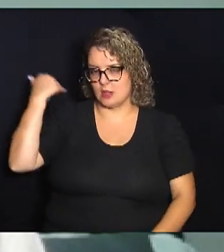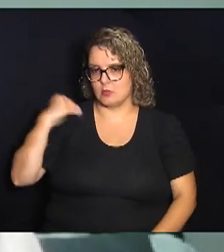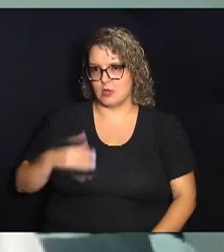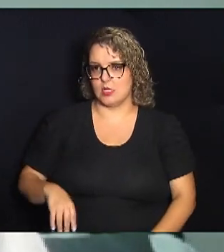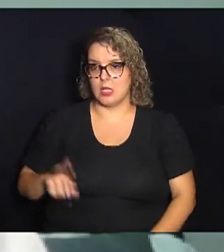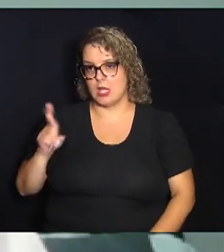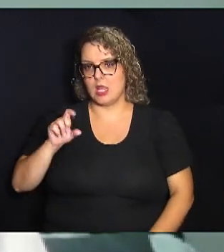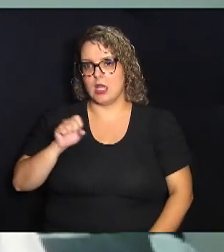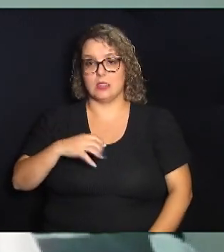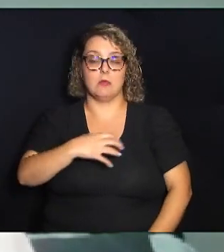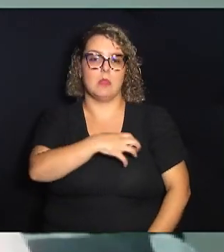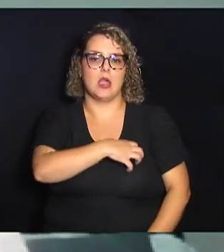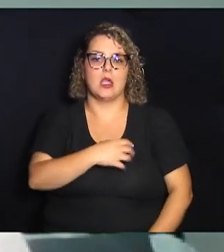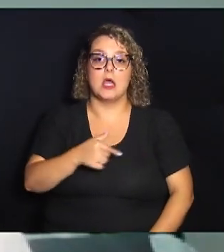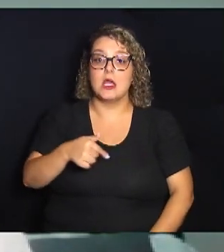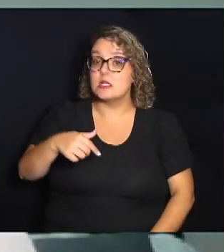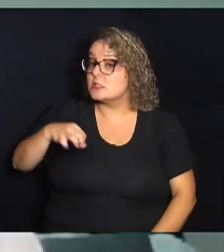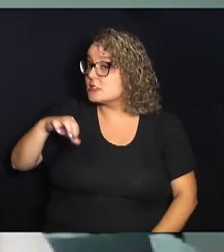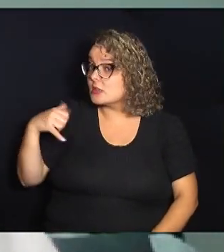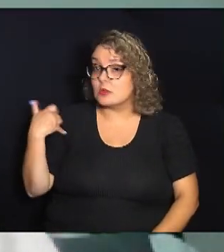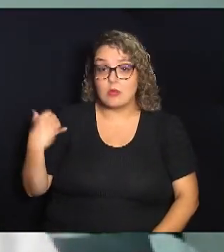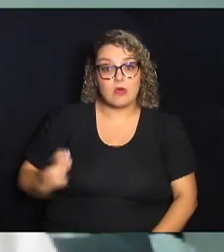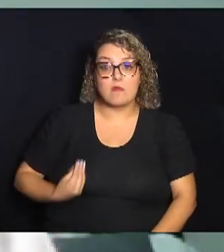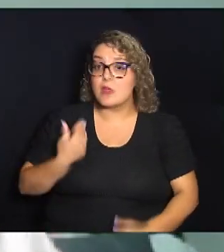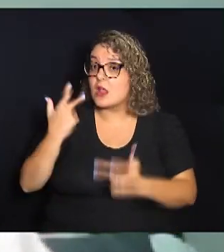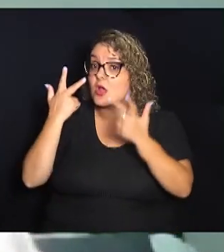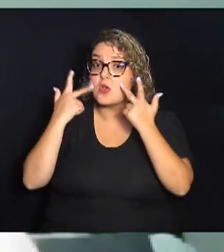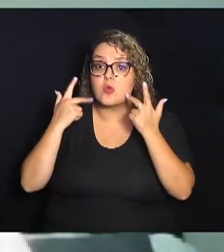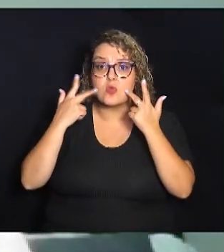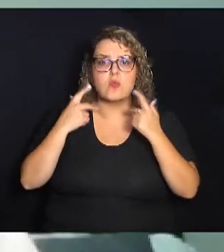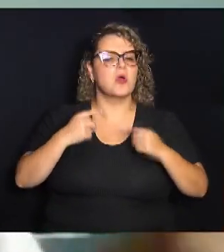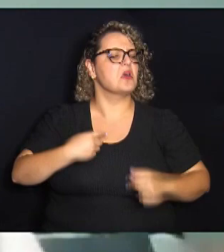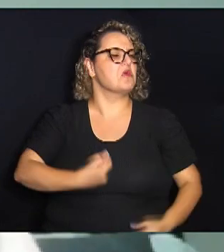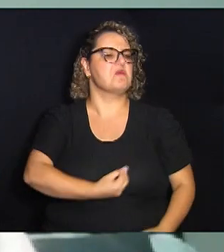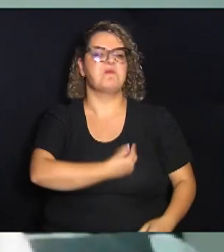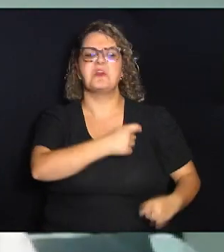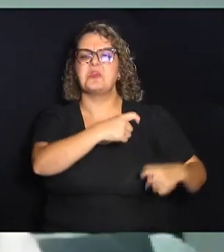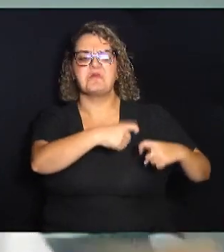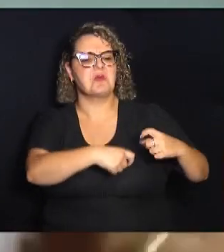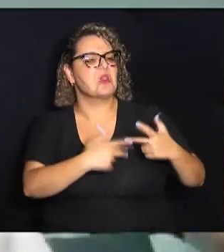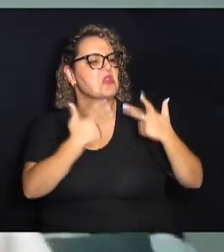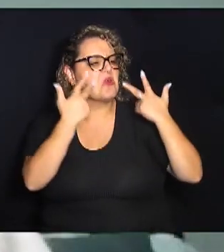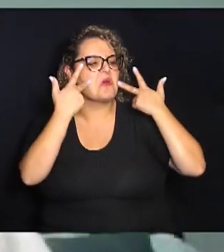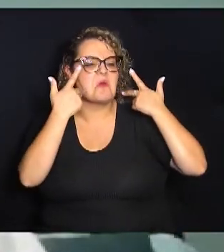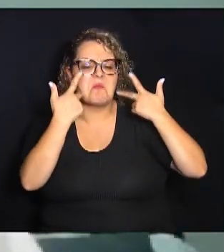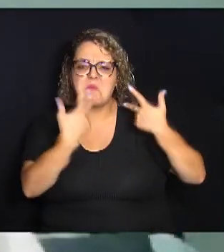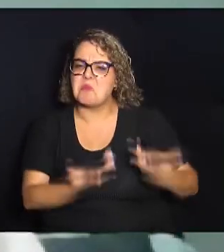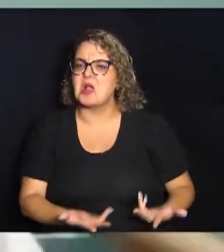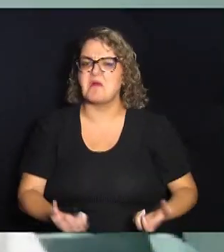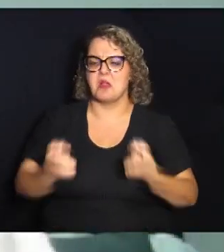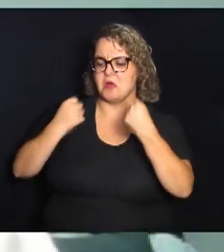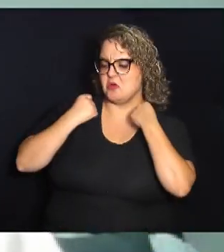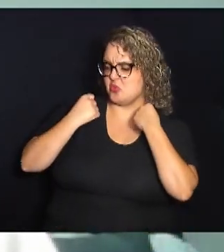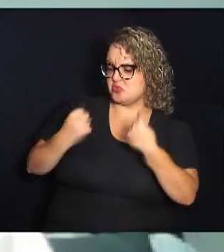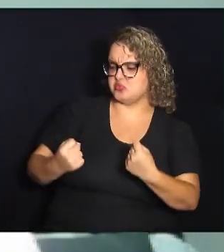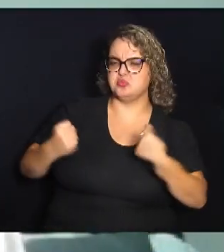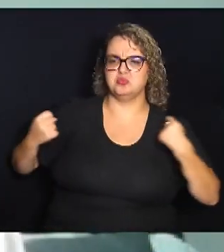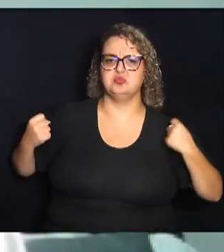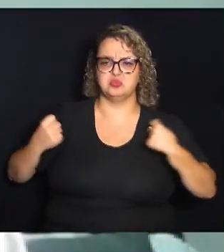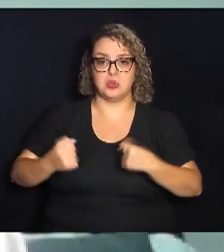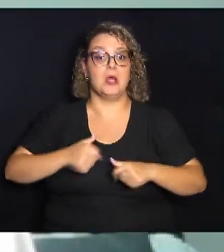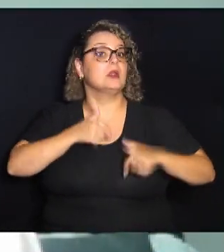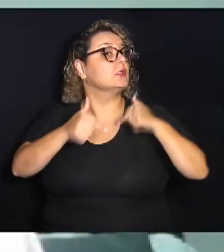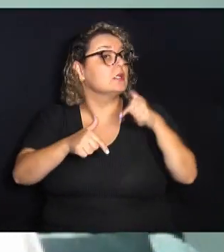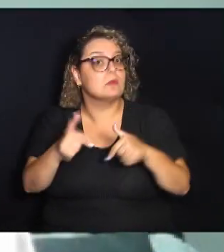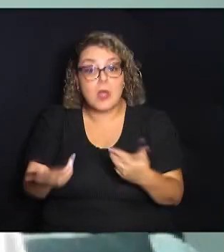tem uma vida normal, 79 anos. Vida sexual, ativa, faz atividade física,